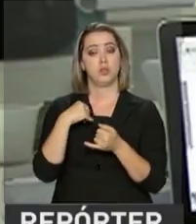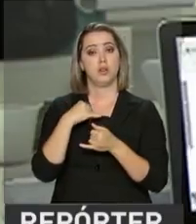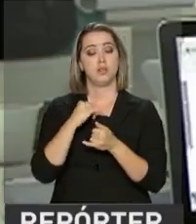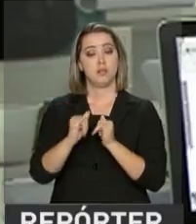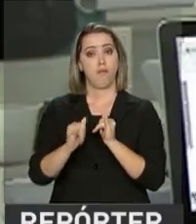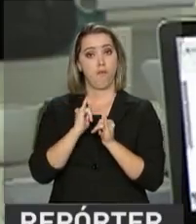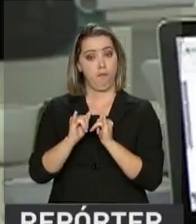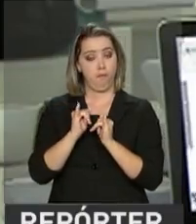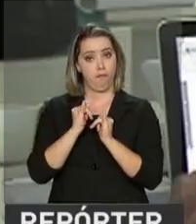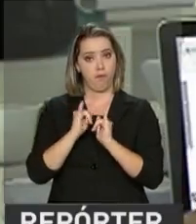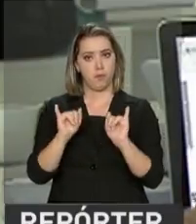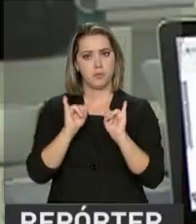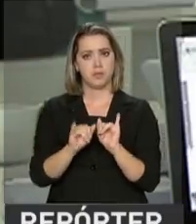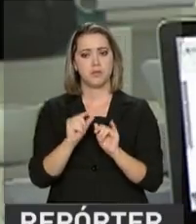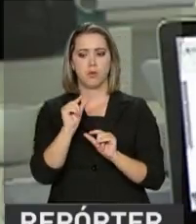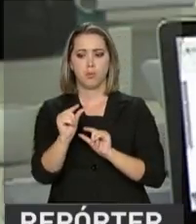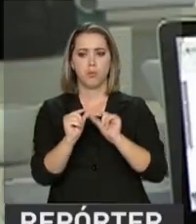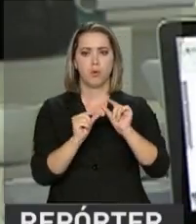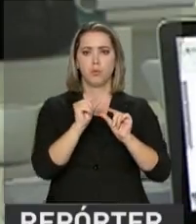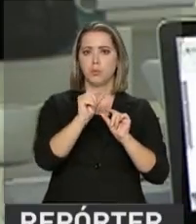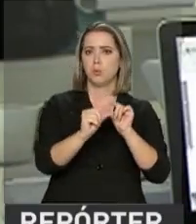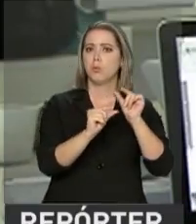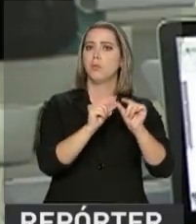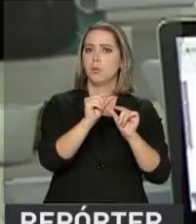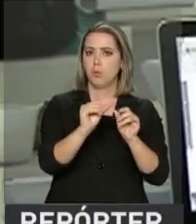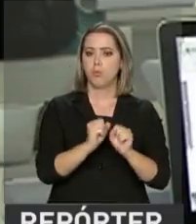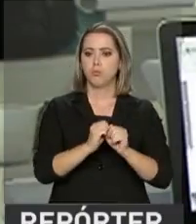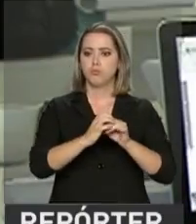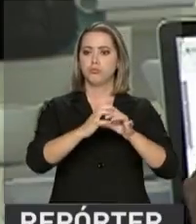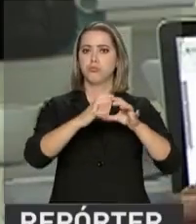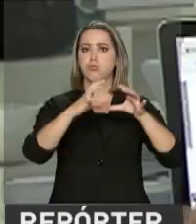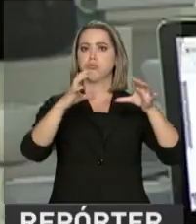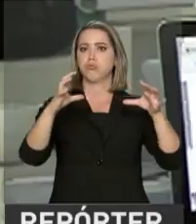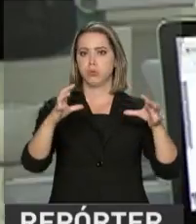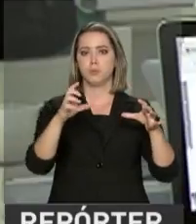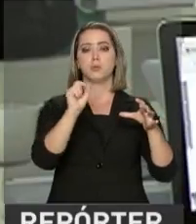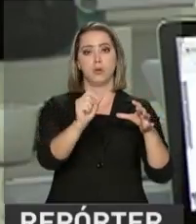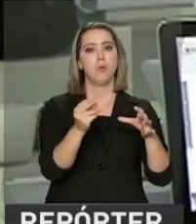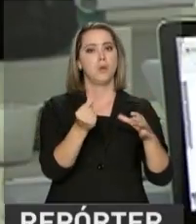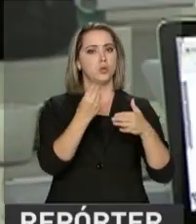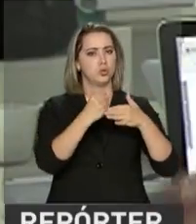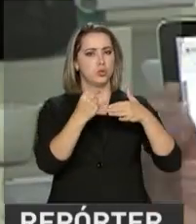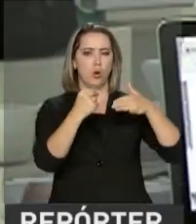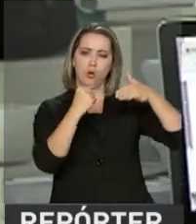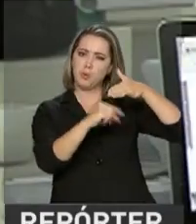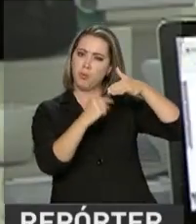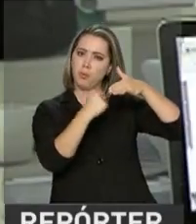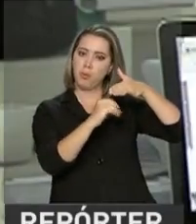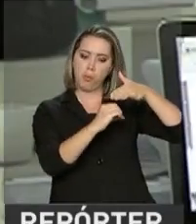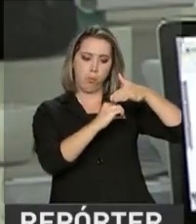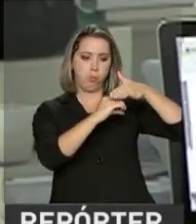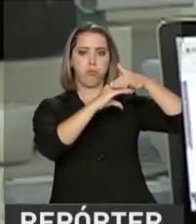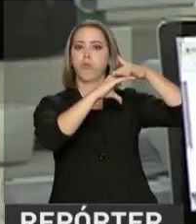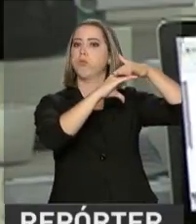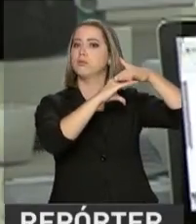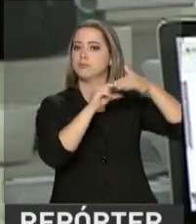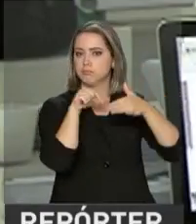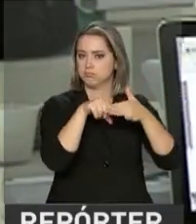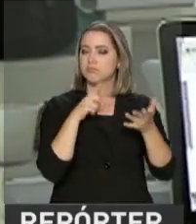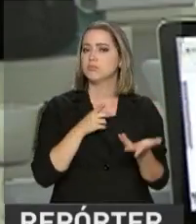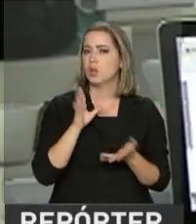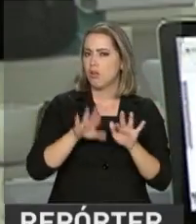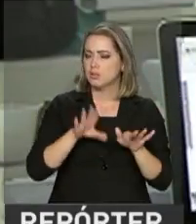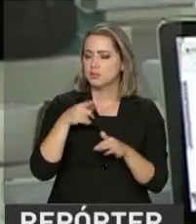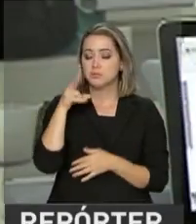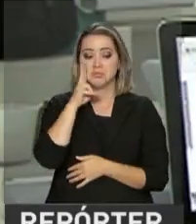que, de grão em grão, a galinha enche o papo, né? Com pequenas quantias diárias, eu posso chegar a ter uma poupança que eu